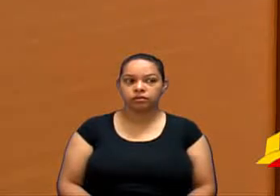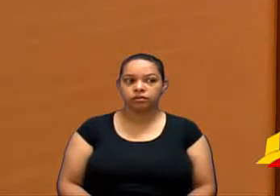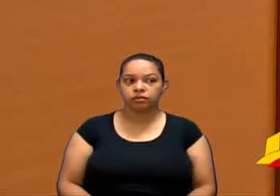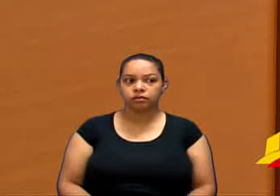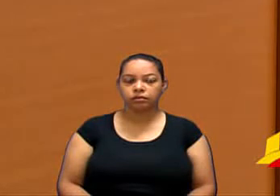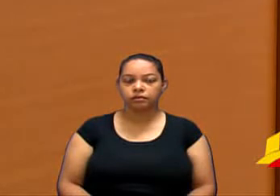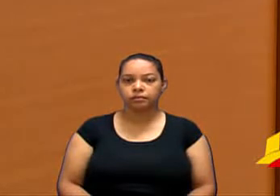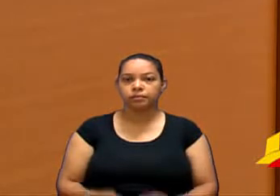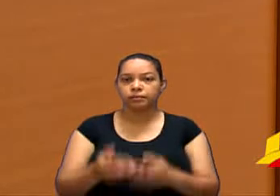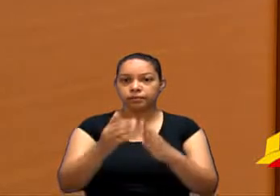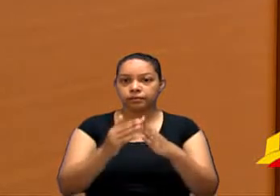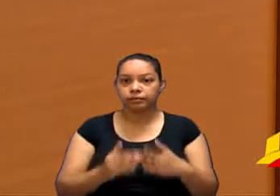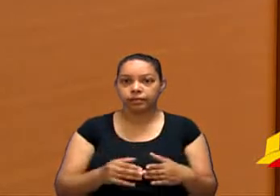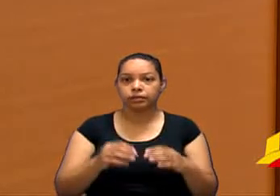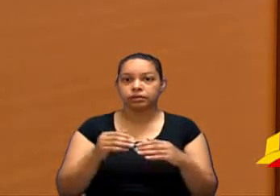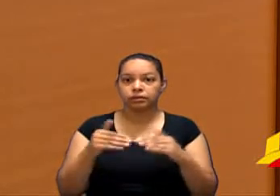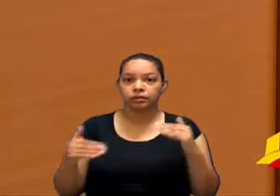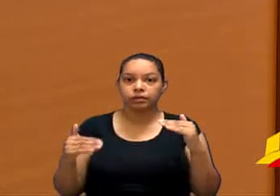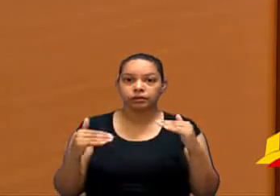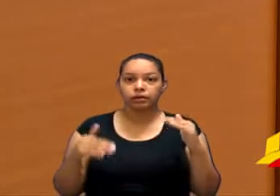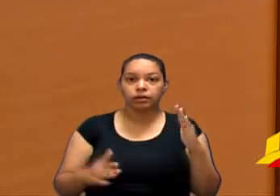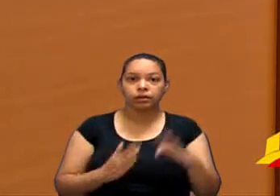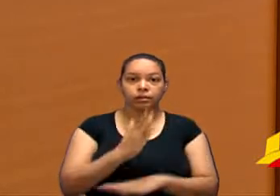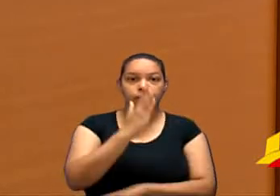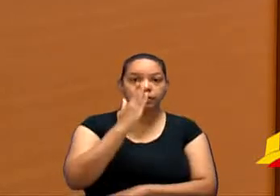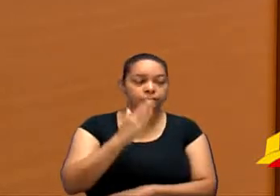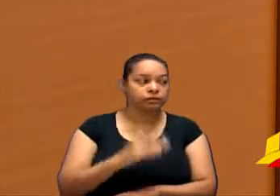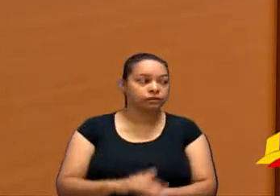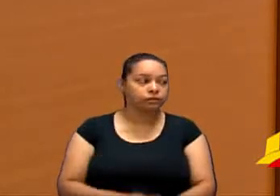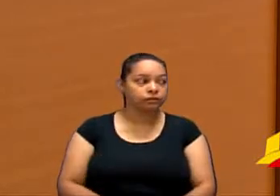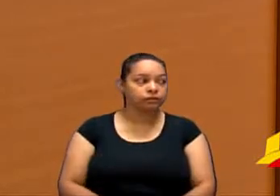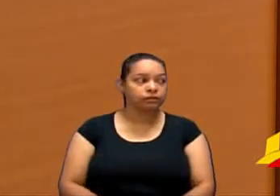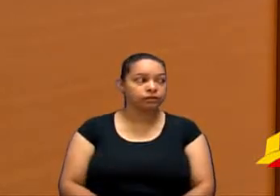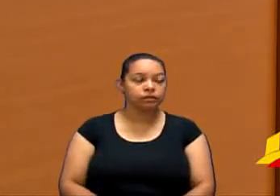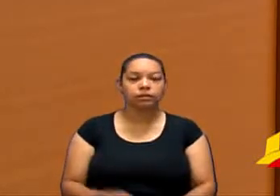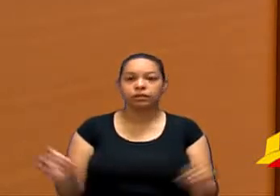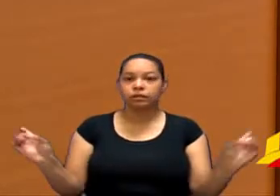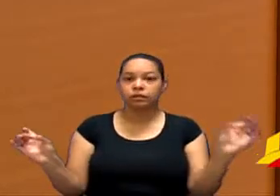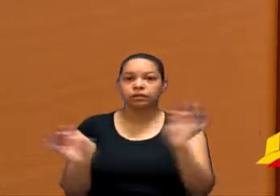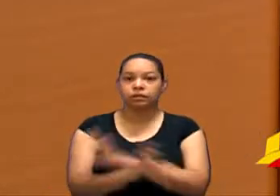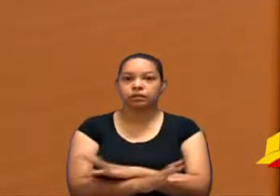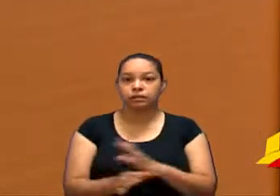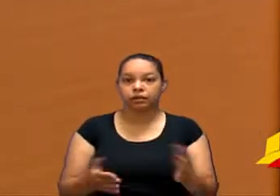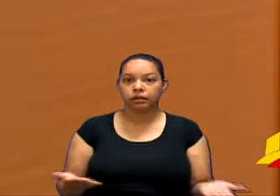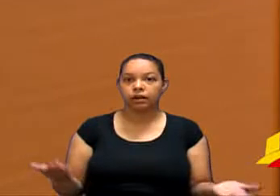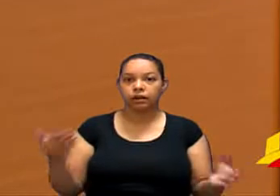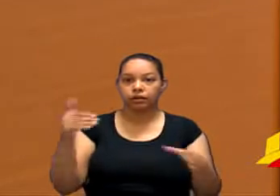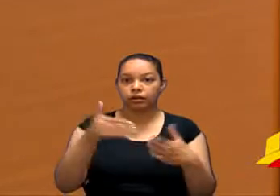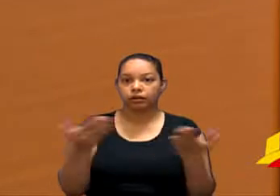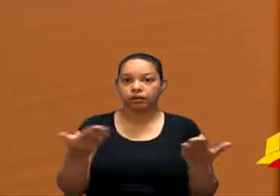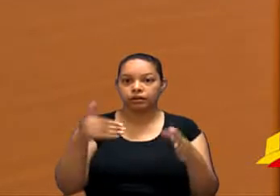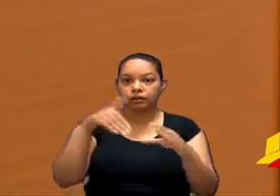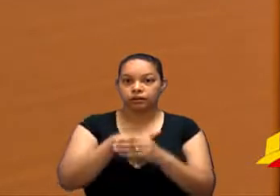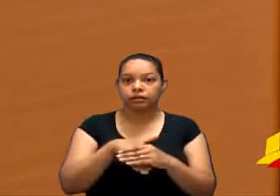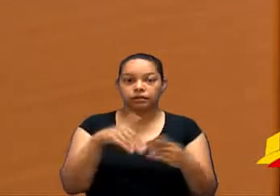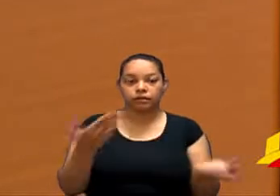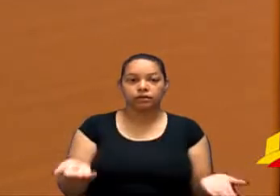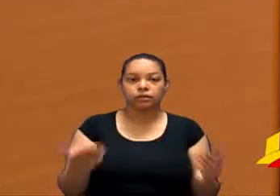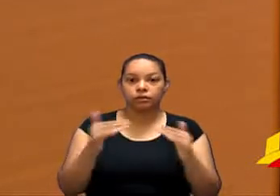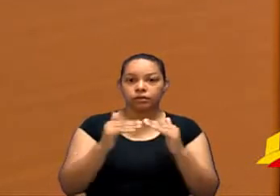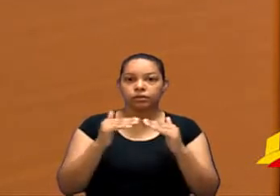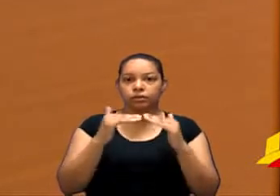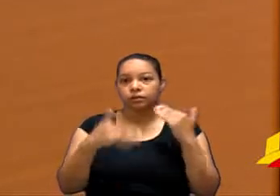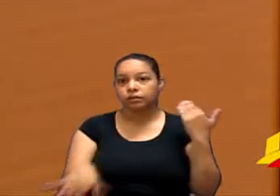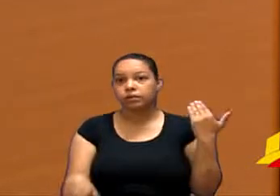Alô Desculpa Marco perdão é encerrado a discussão eu coloco em votação os vereadores concorda